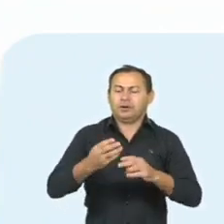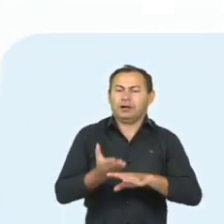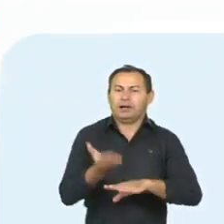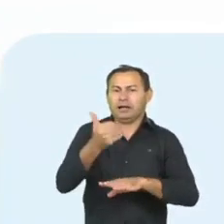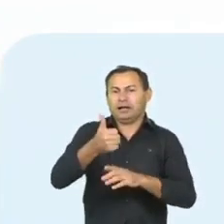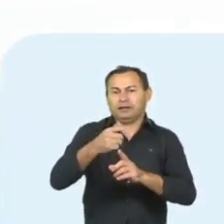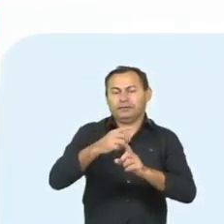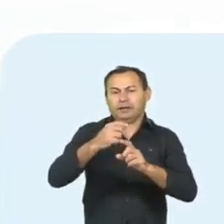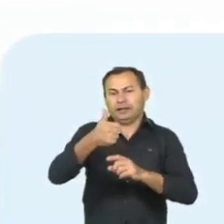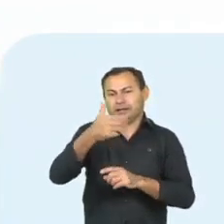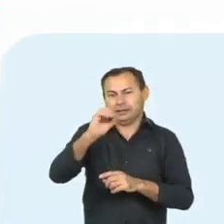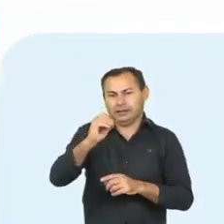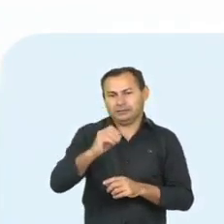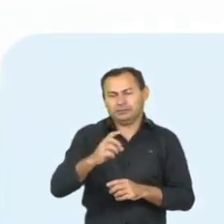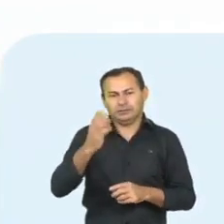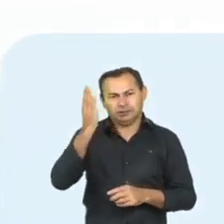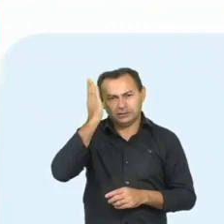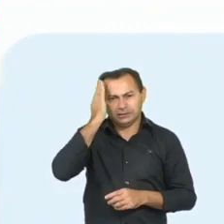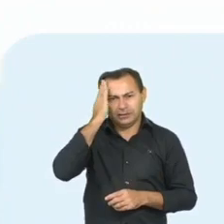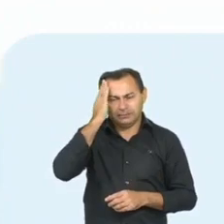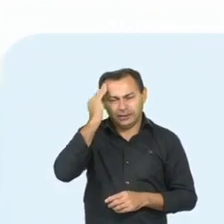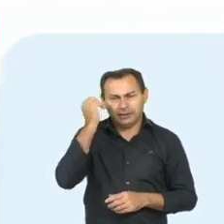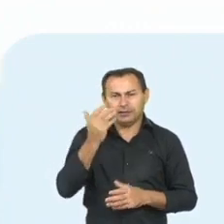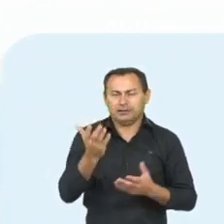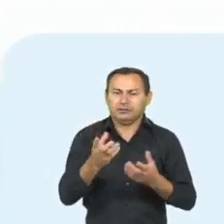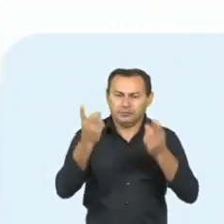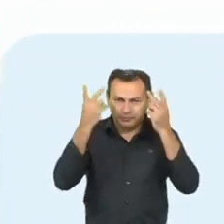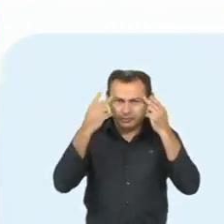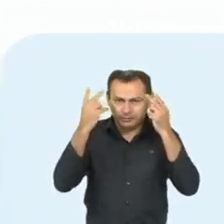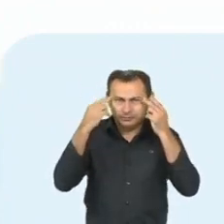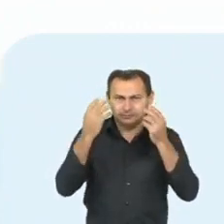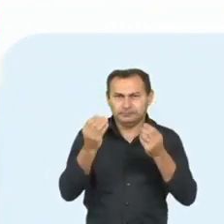10. Então, normalmente, para eu saber a